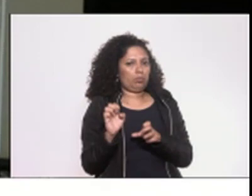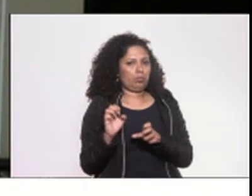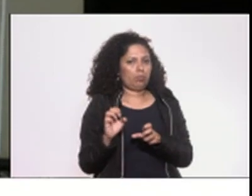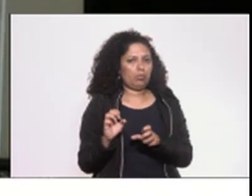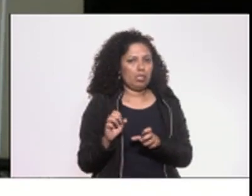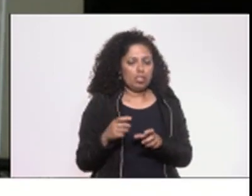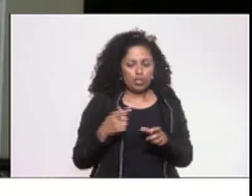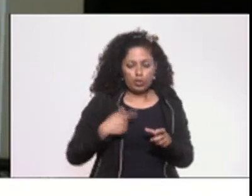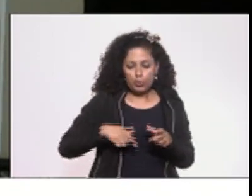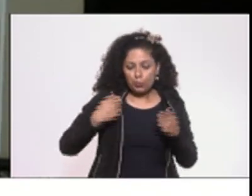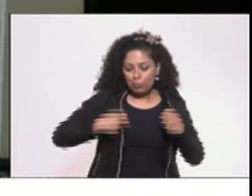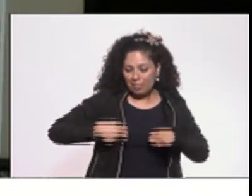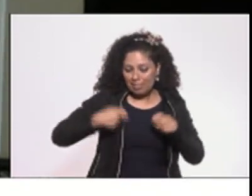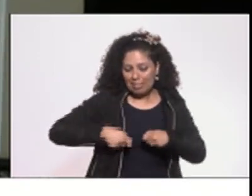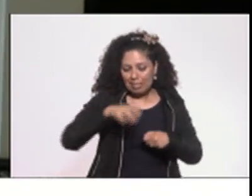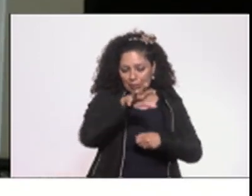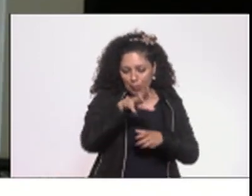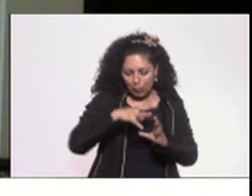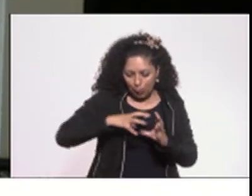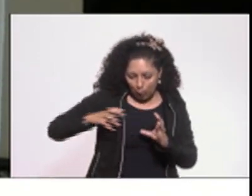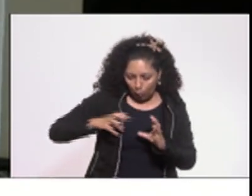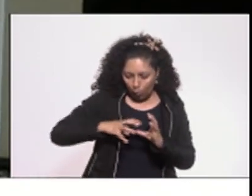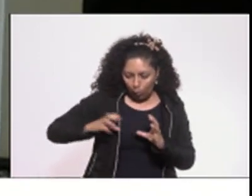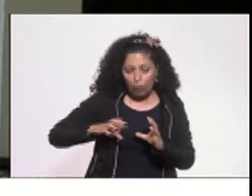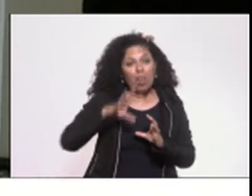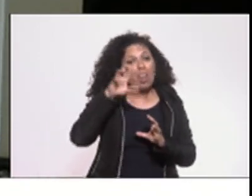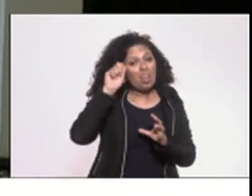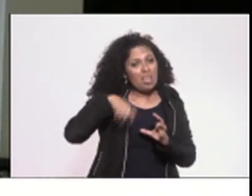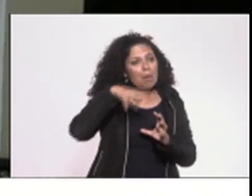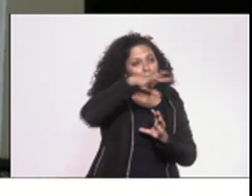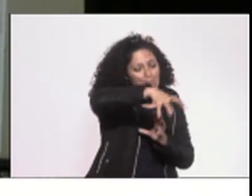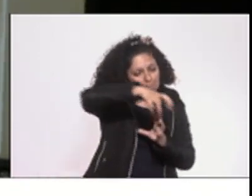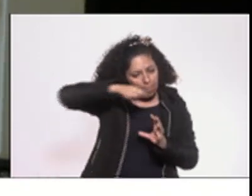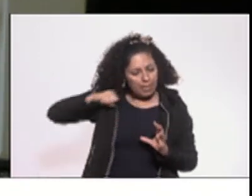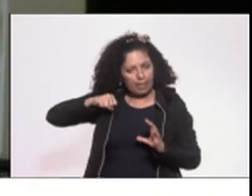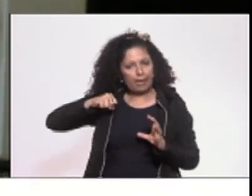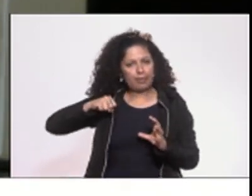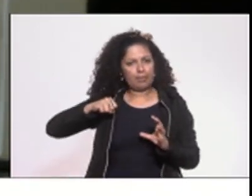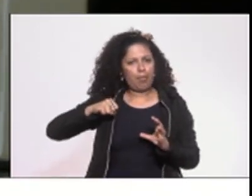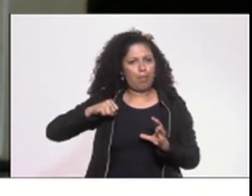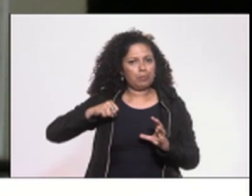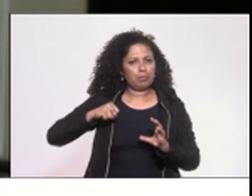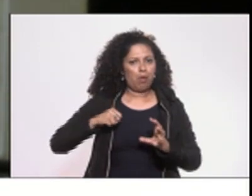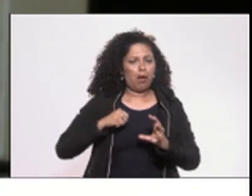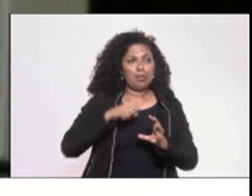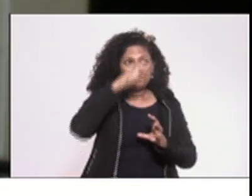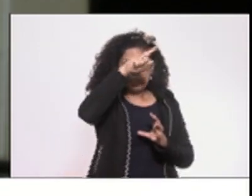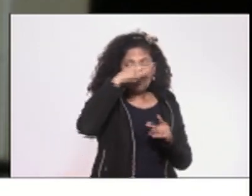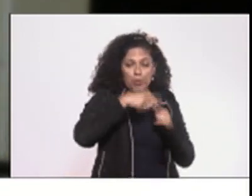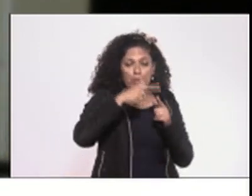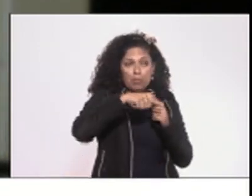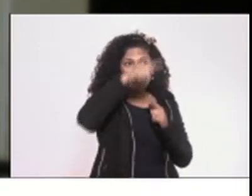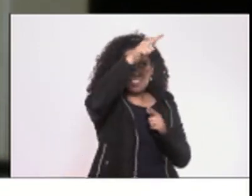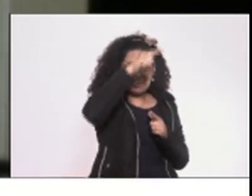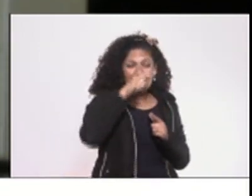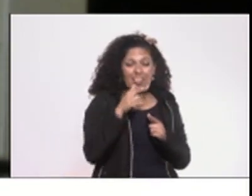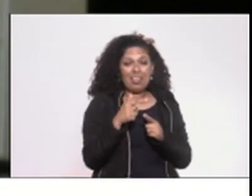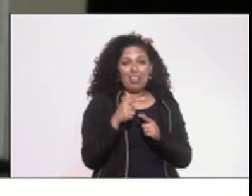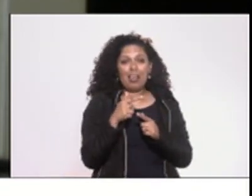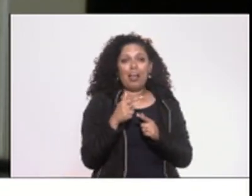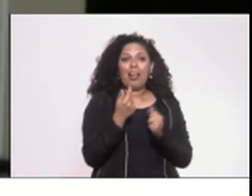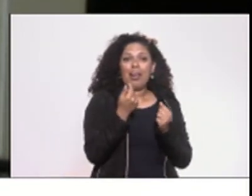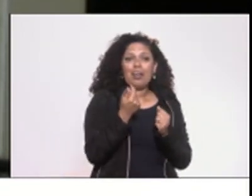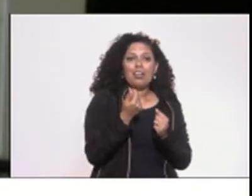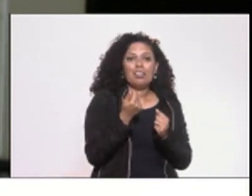ele não precisa ser absorvido, ele pode ser mecanicamente recolhido. O desafio lá é mecânico, não é um desafio